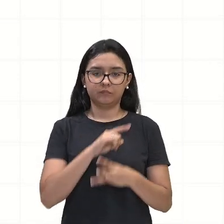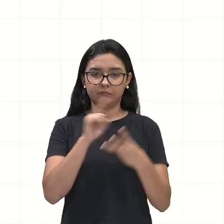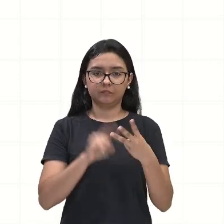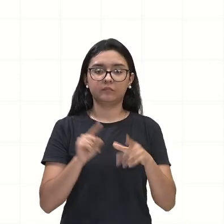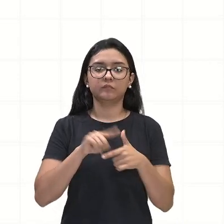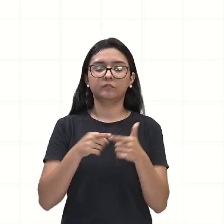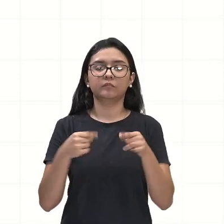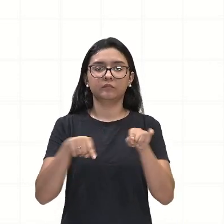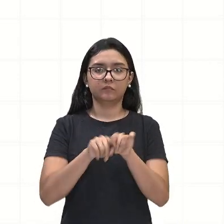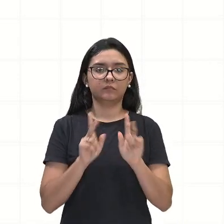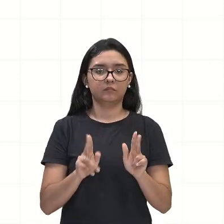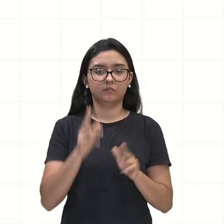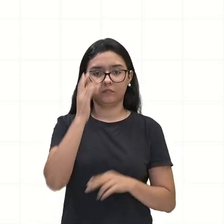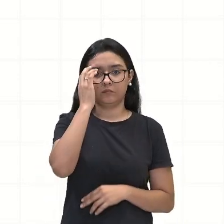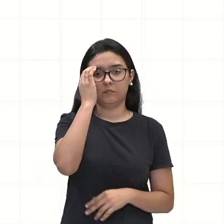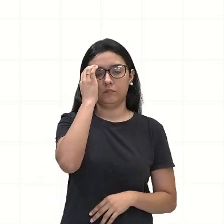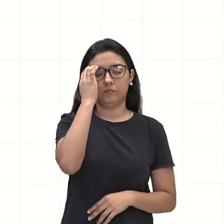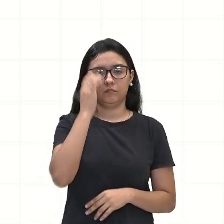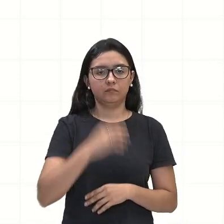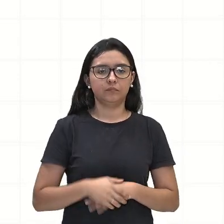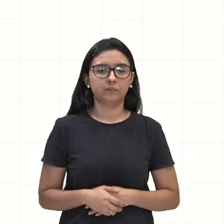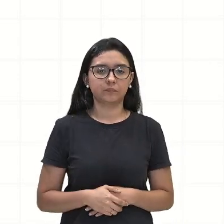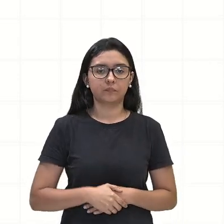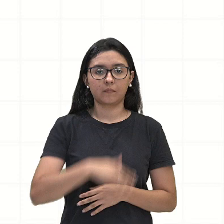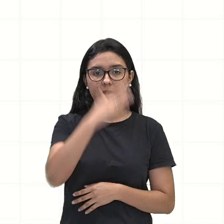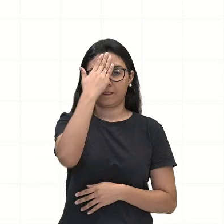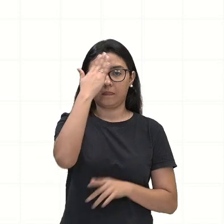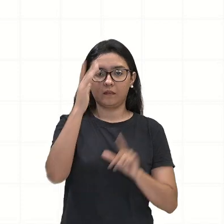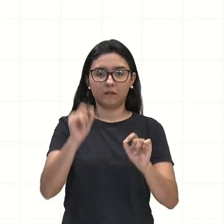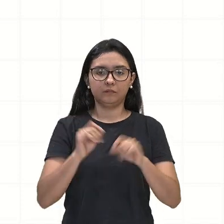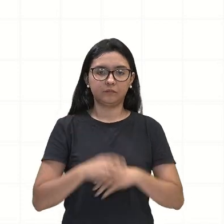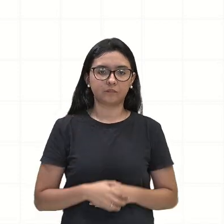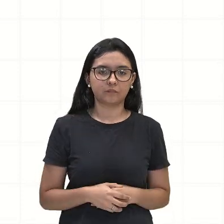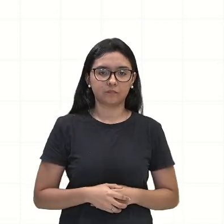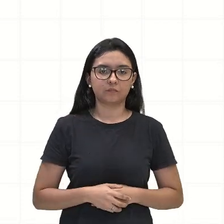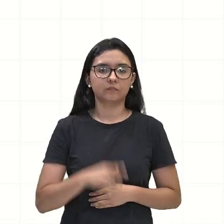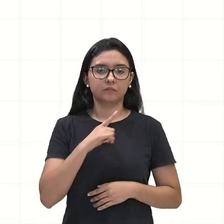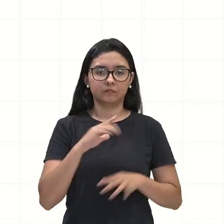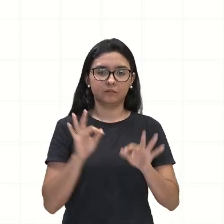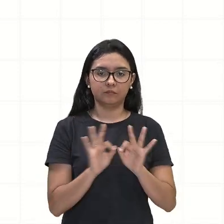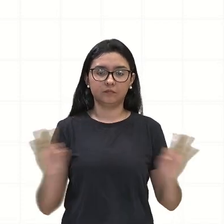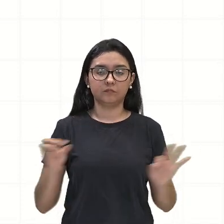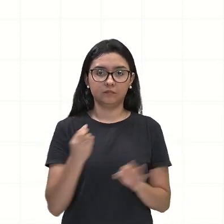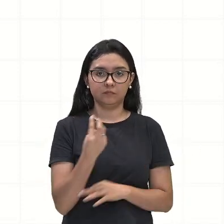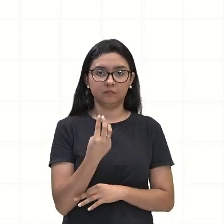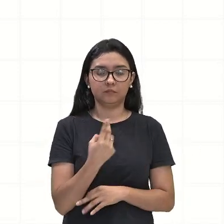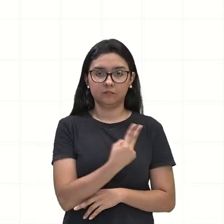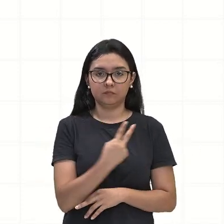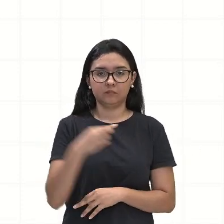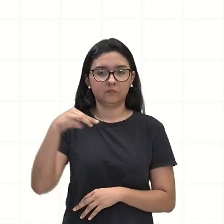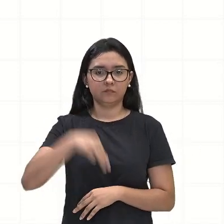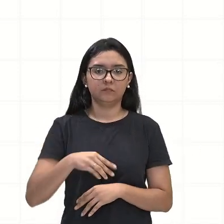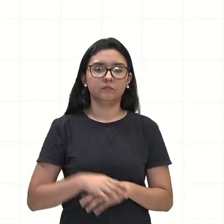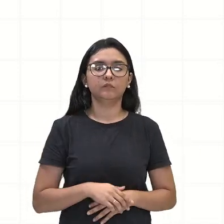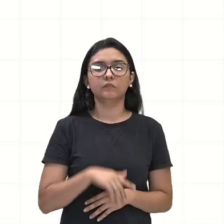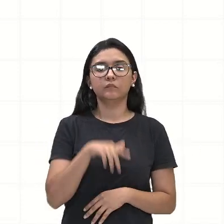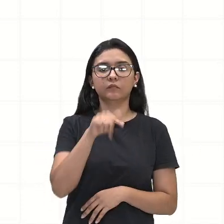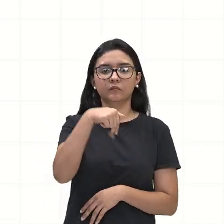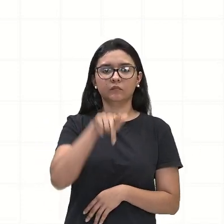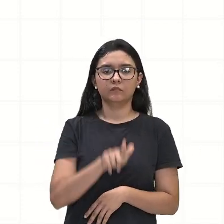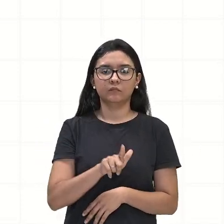Então, vamos lá. Sabemos que a base retangular mede 2 metros, então QL